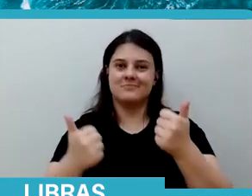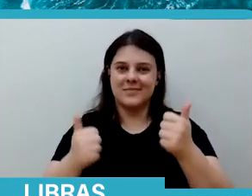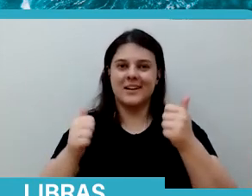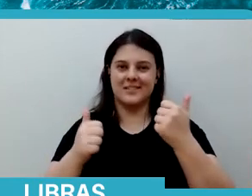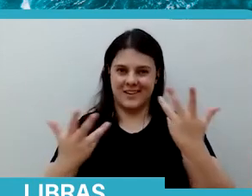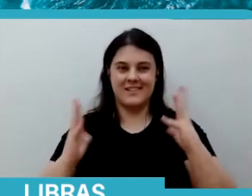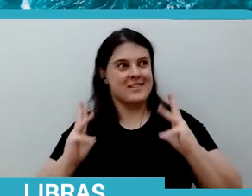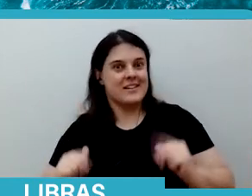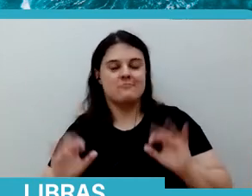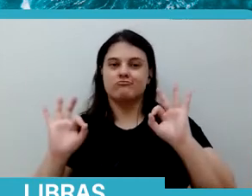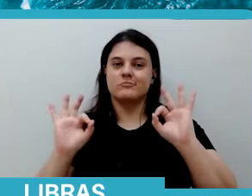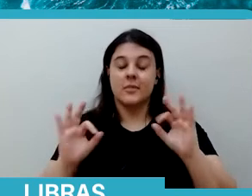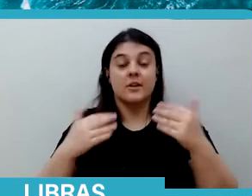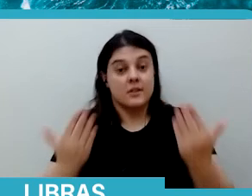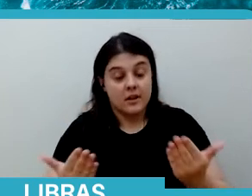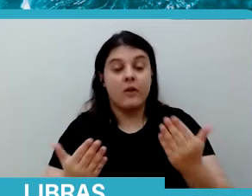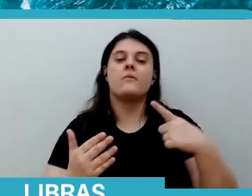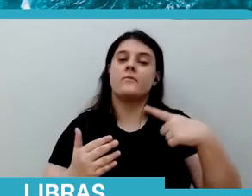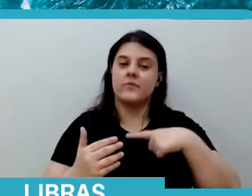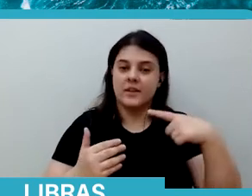você algumas